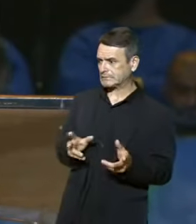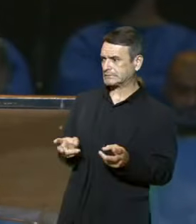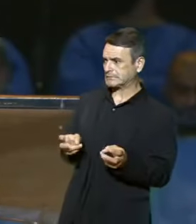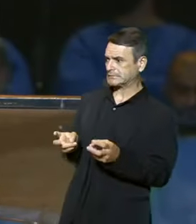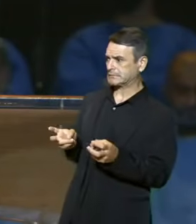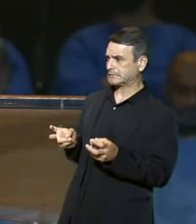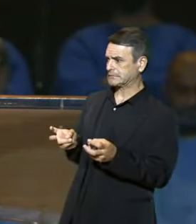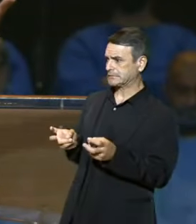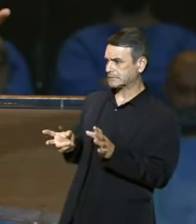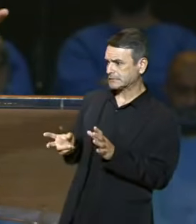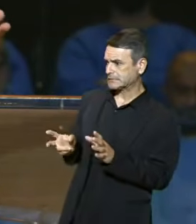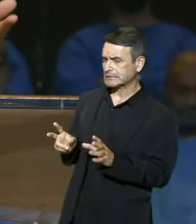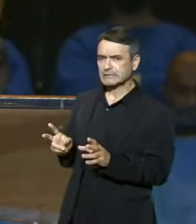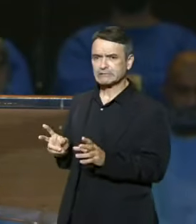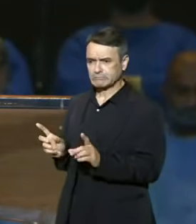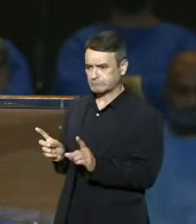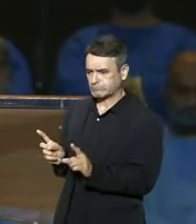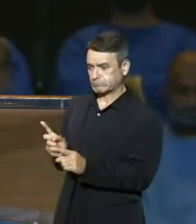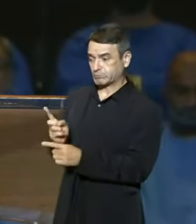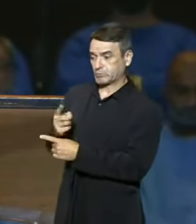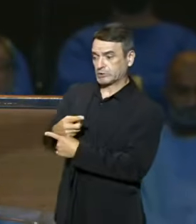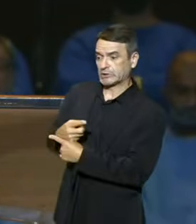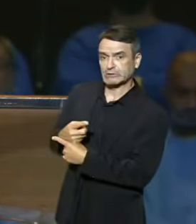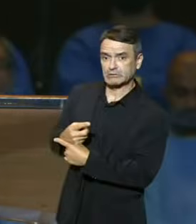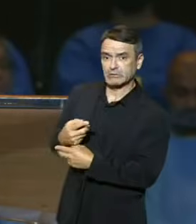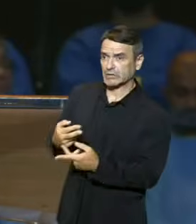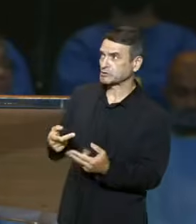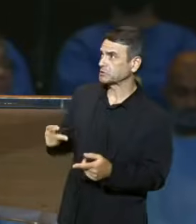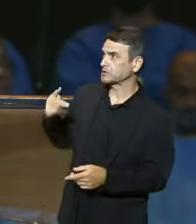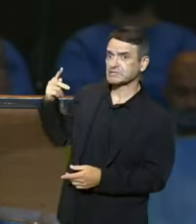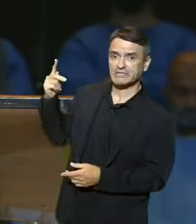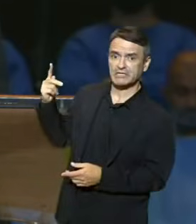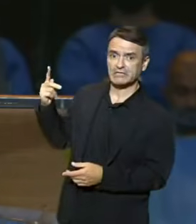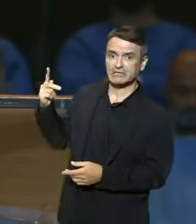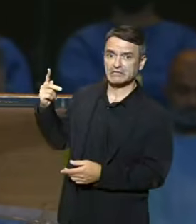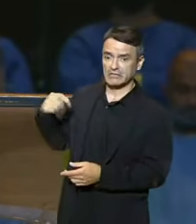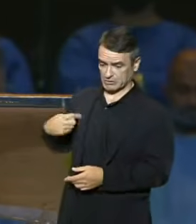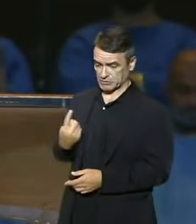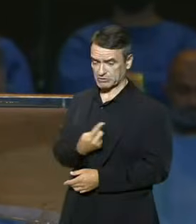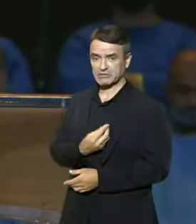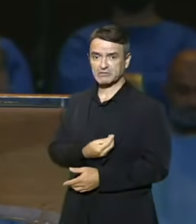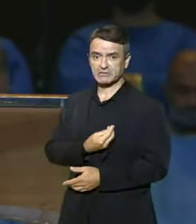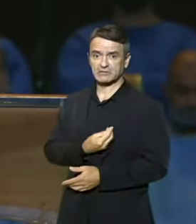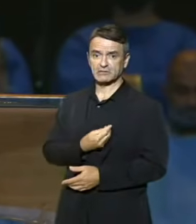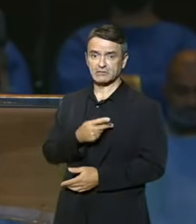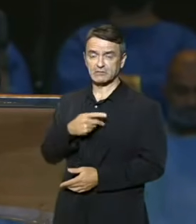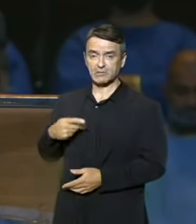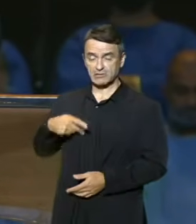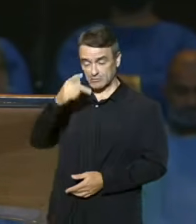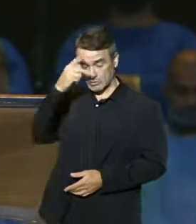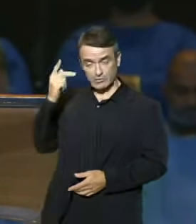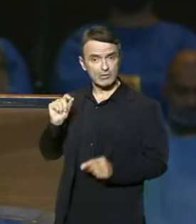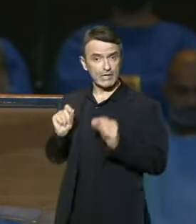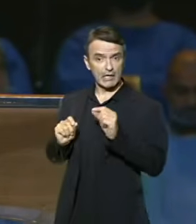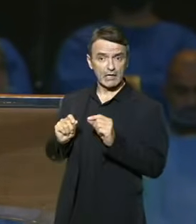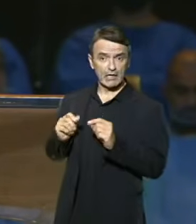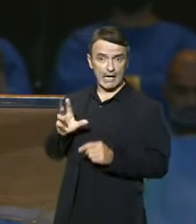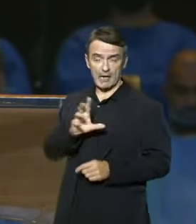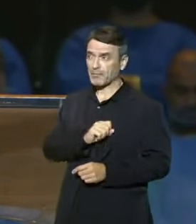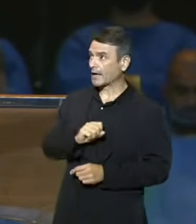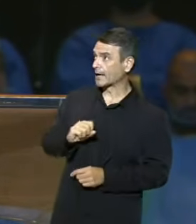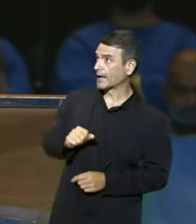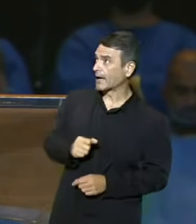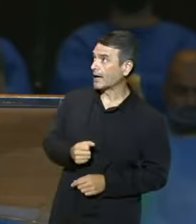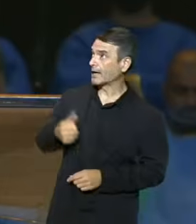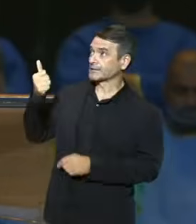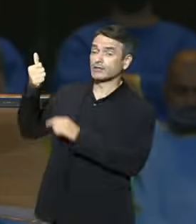gente vai começando a inverter aquilo que era o projeto de Deus. O pastor Pascoal diz, olha, ama primeiro a Deus com todas